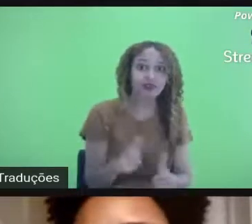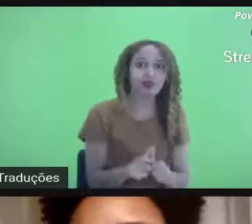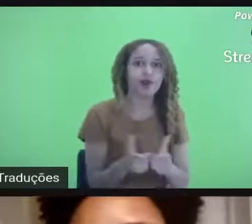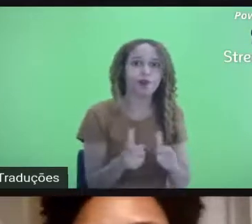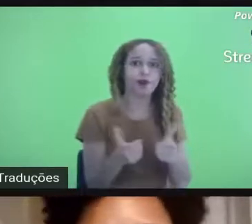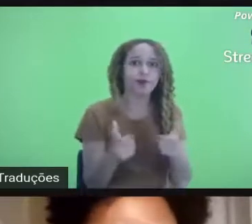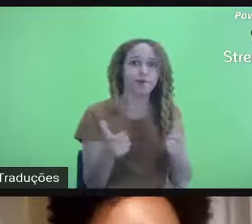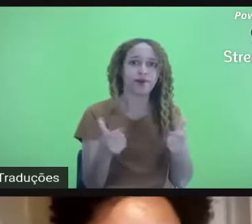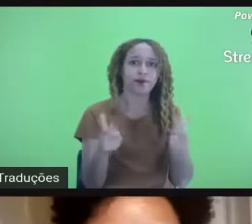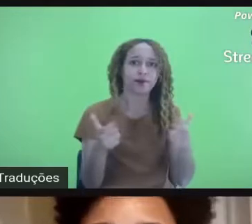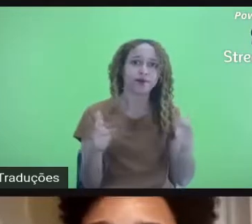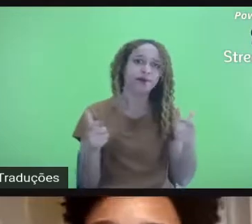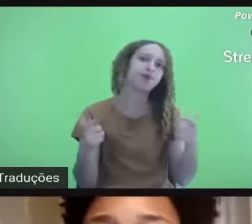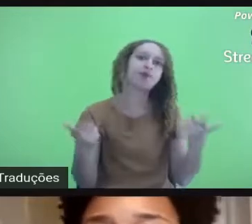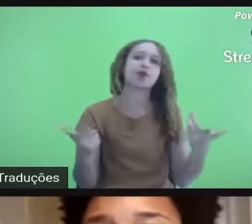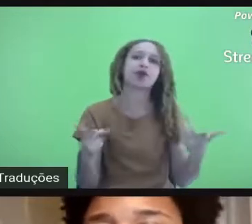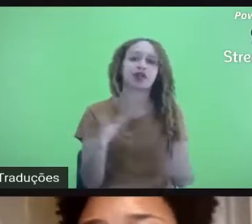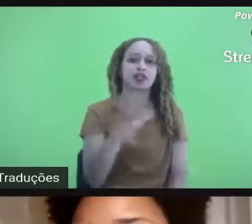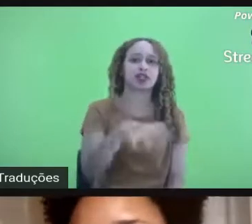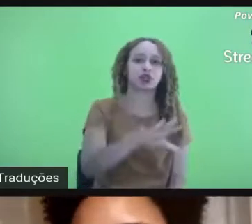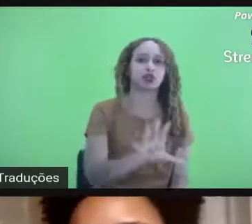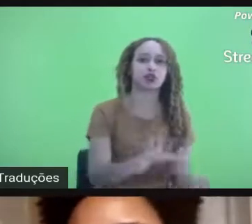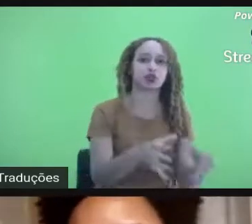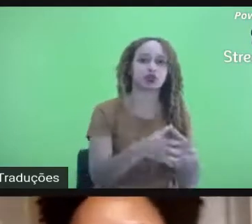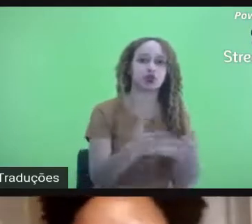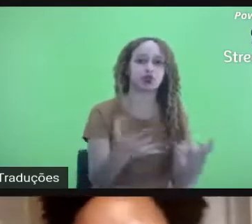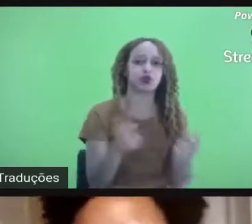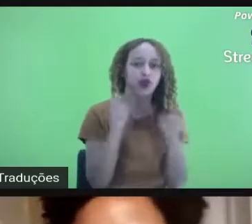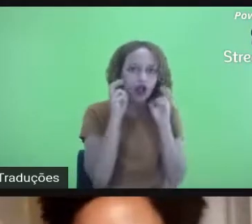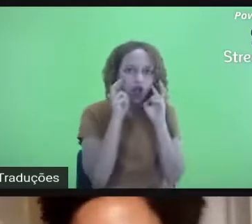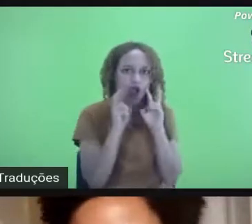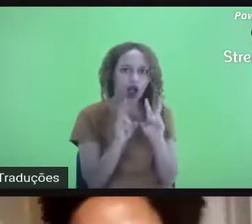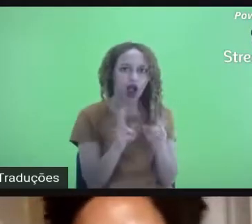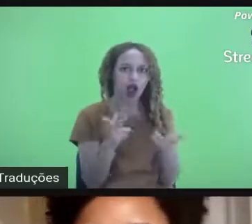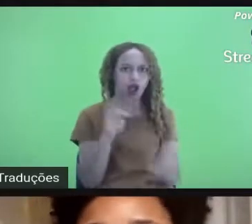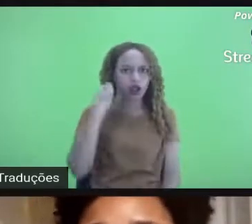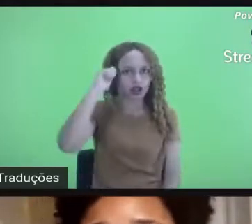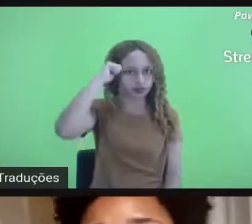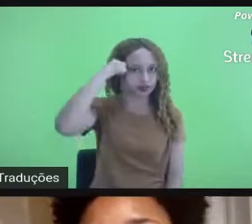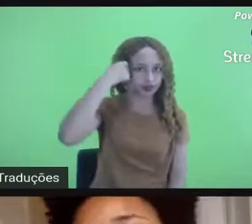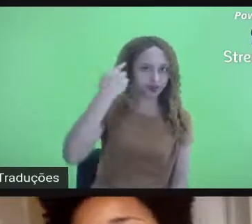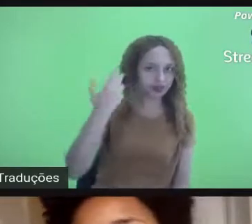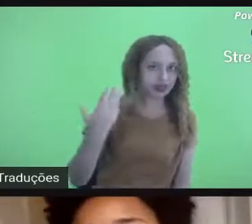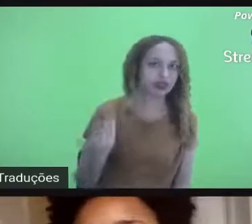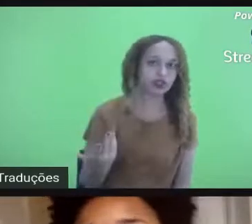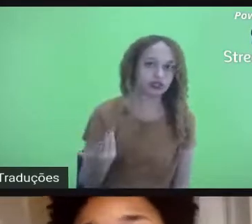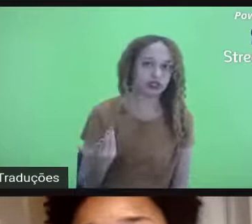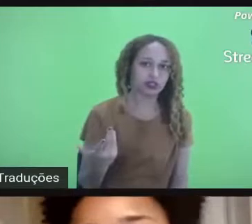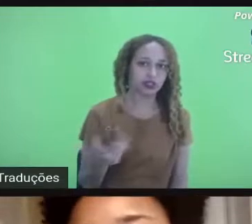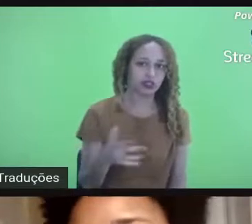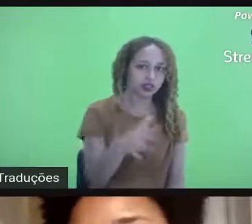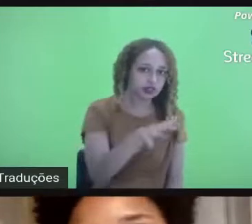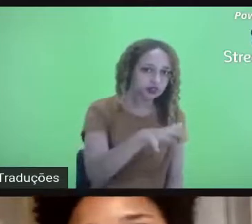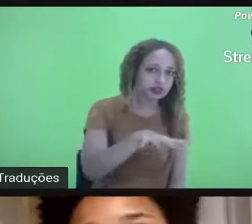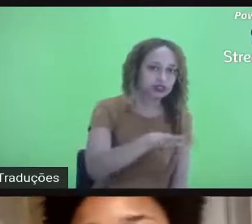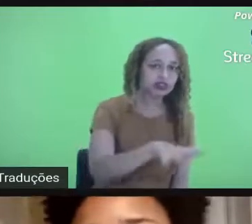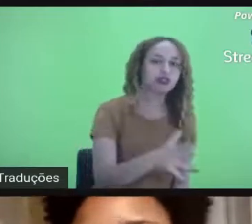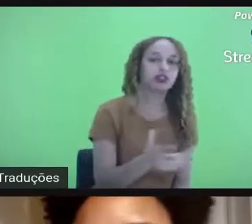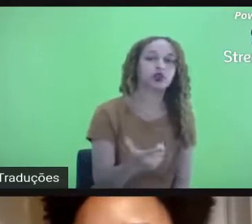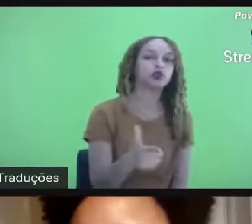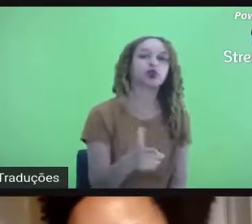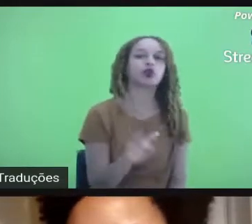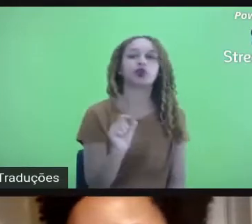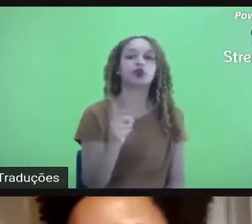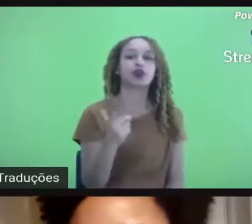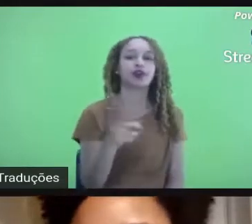essa população precarizada é um corpo preto nesse território. É uma população que não tem tido